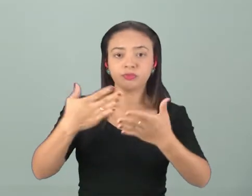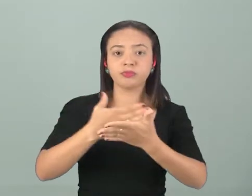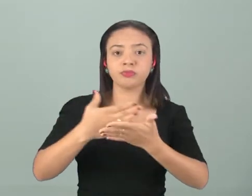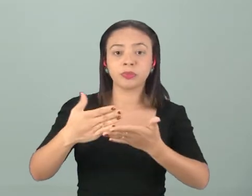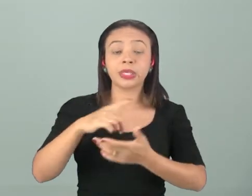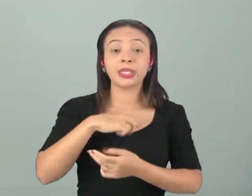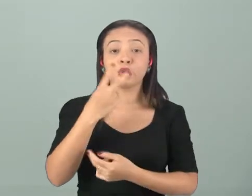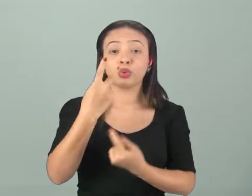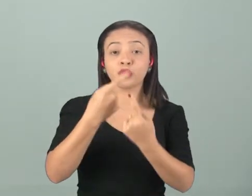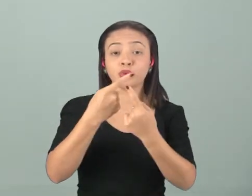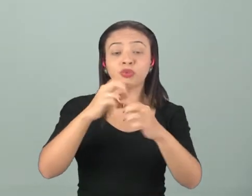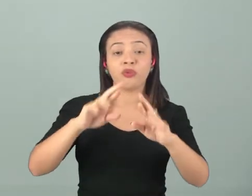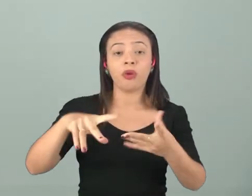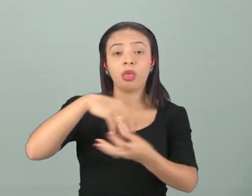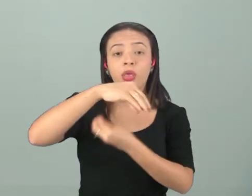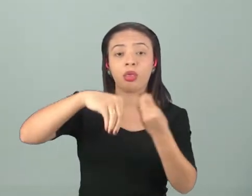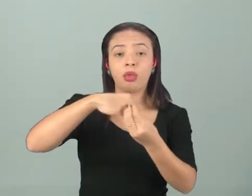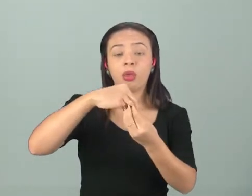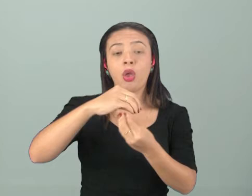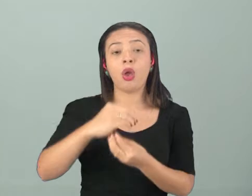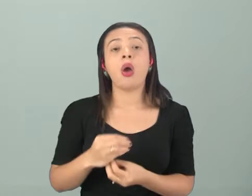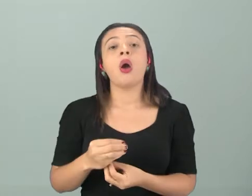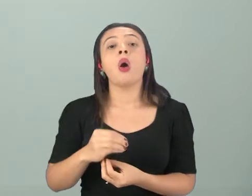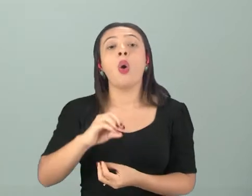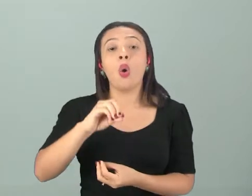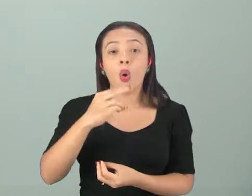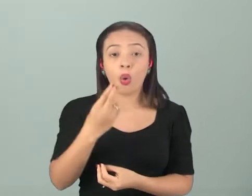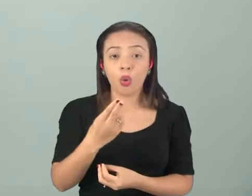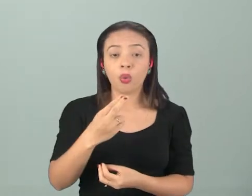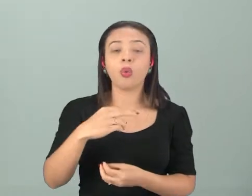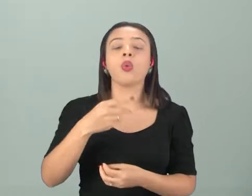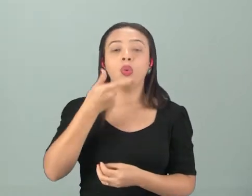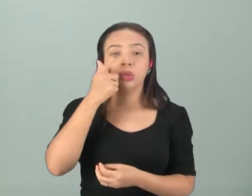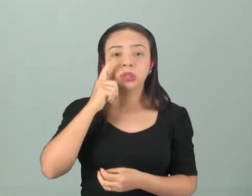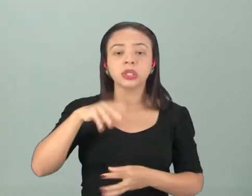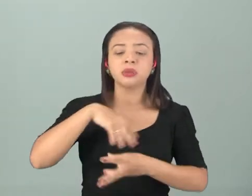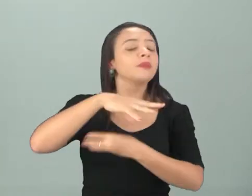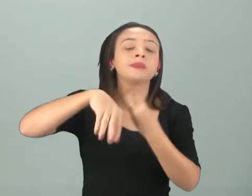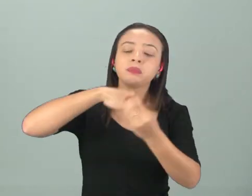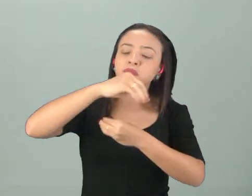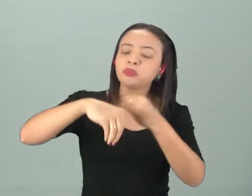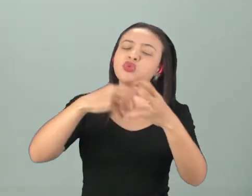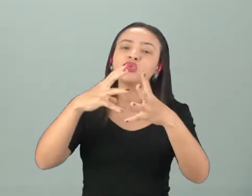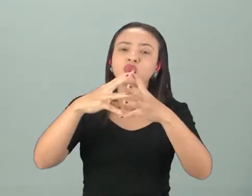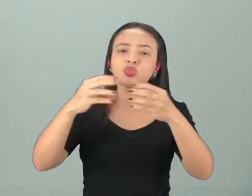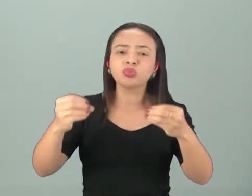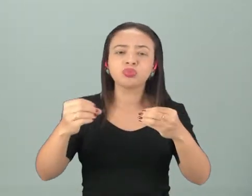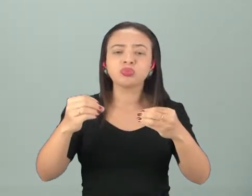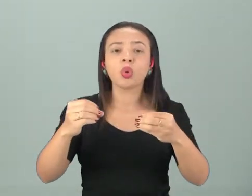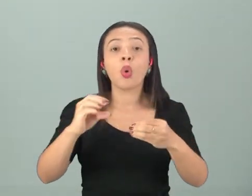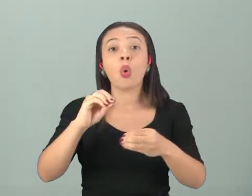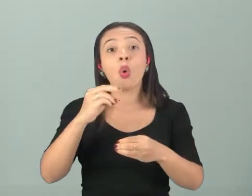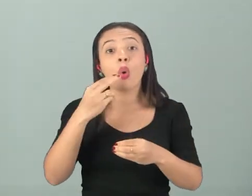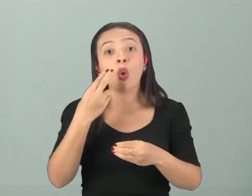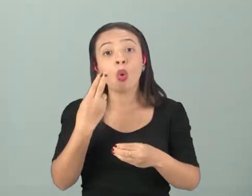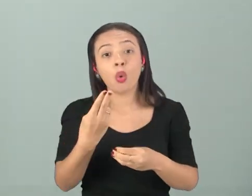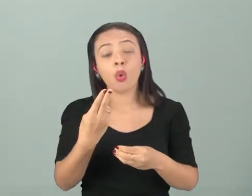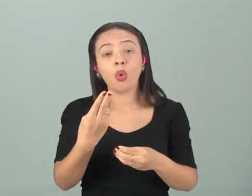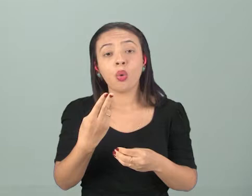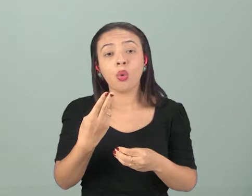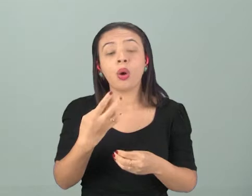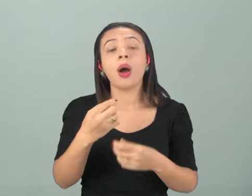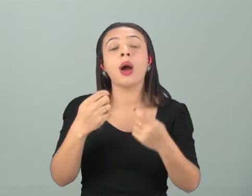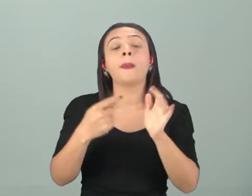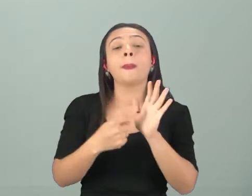eu tenho só dois tipos de misturas. Ou ela consegue, né, se diluir muito bem, só ter uma fase, que é a homogênea, ou vai